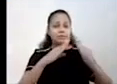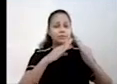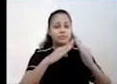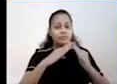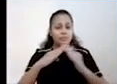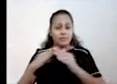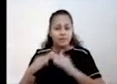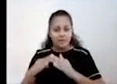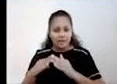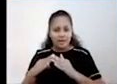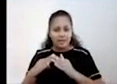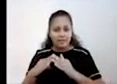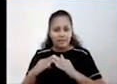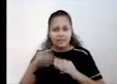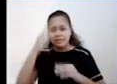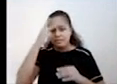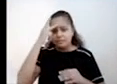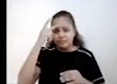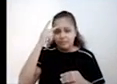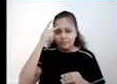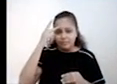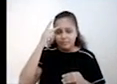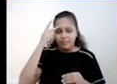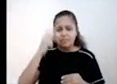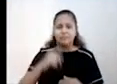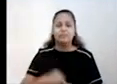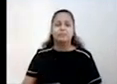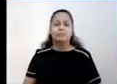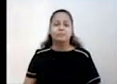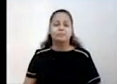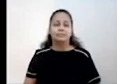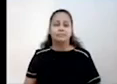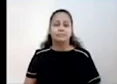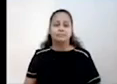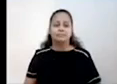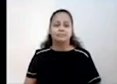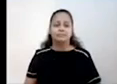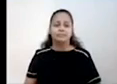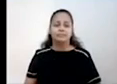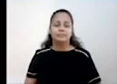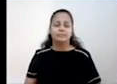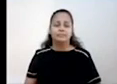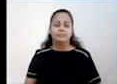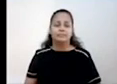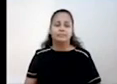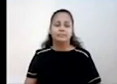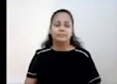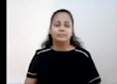custo para vítimas de tragédias pelo mundo.